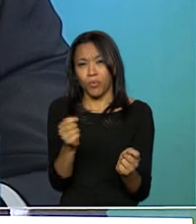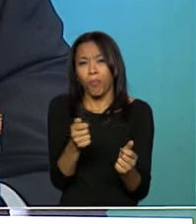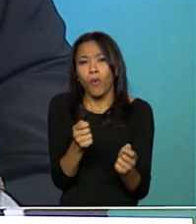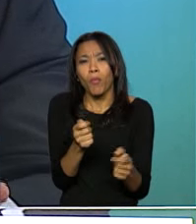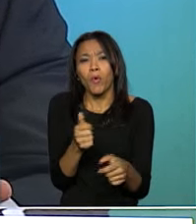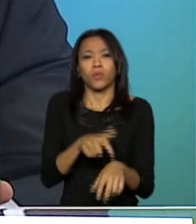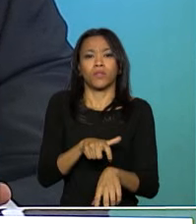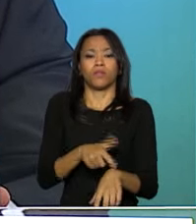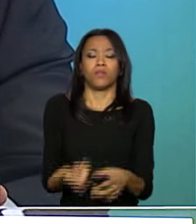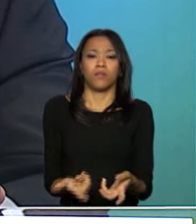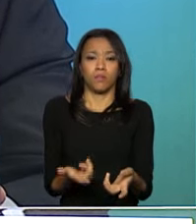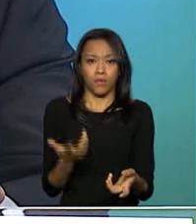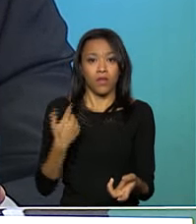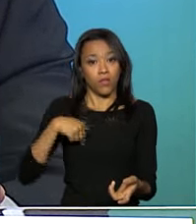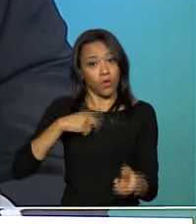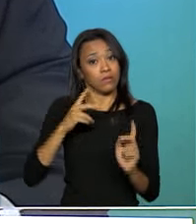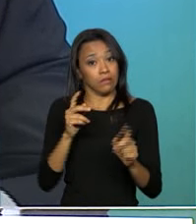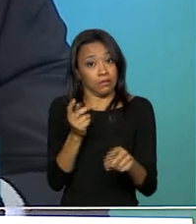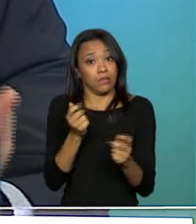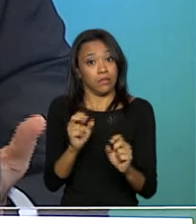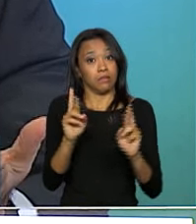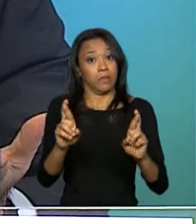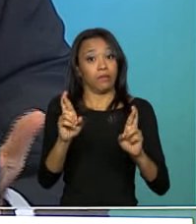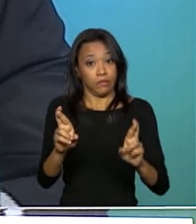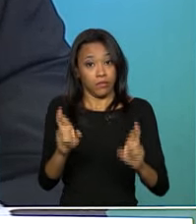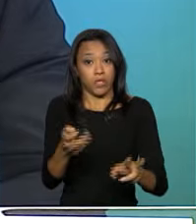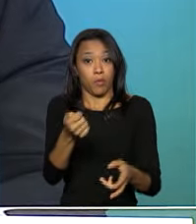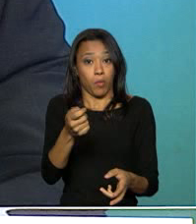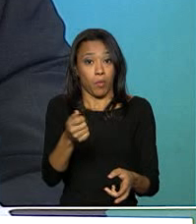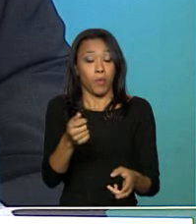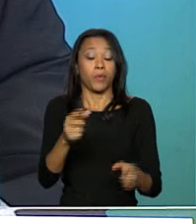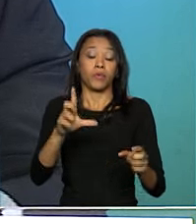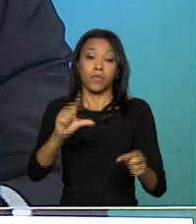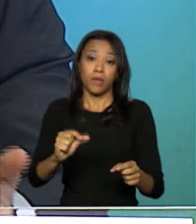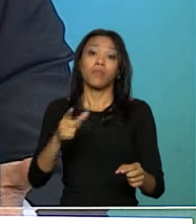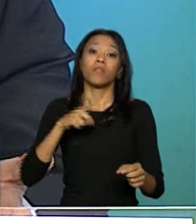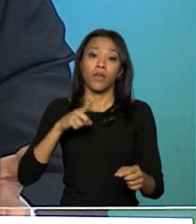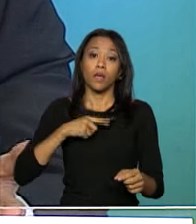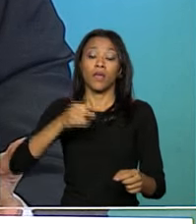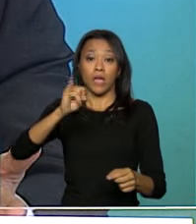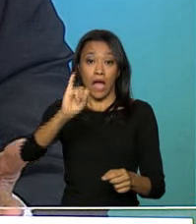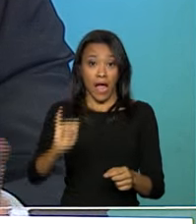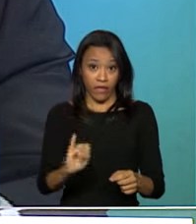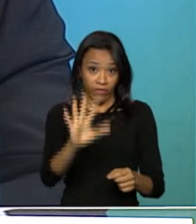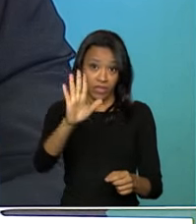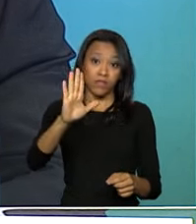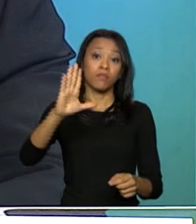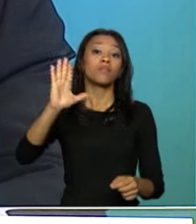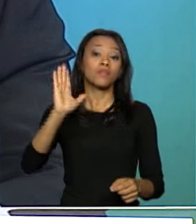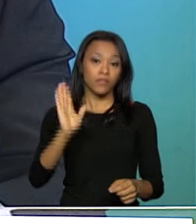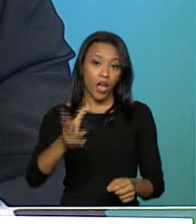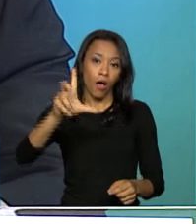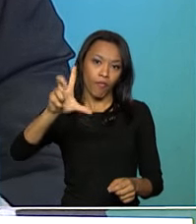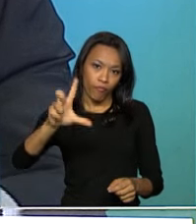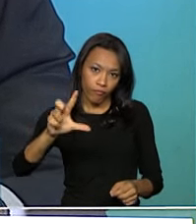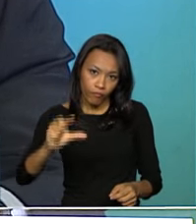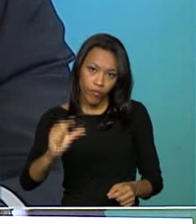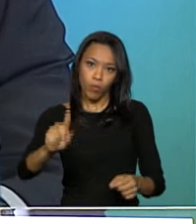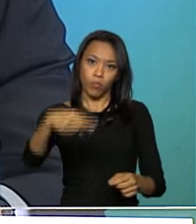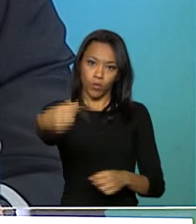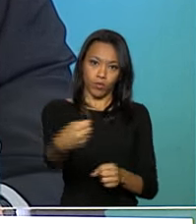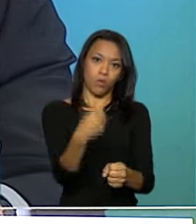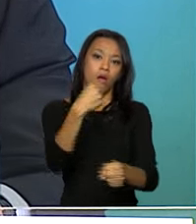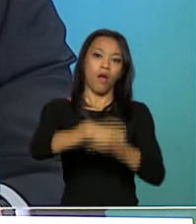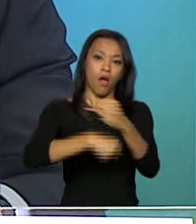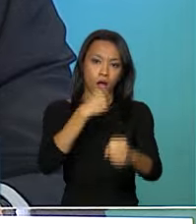nós e o mercado Esperamos que ele seja temporário o mercado projeta uma queda de inflação de mais de três pontos para o ano que vem então nós estamos trabalhando primeiro passo